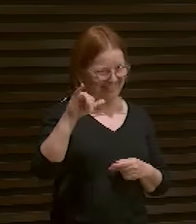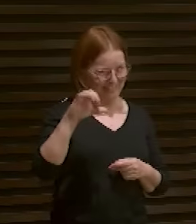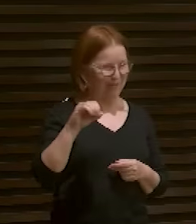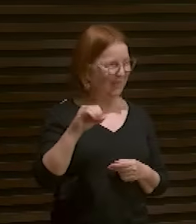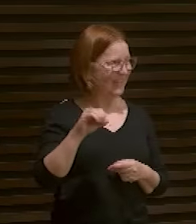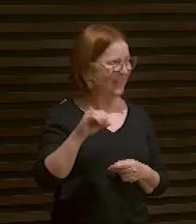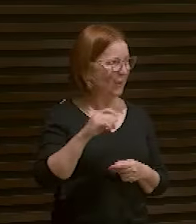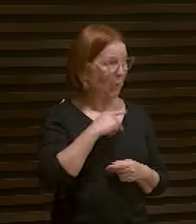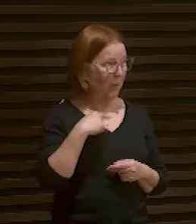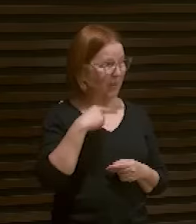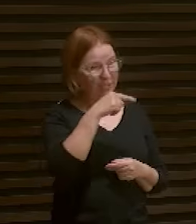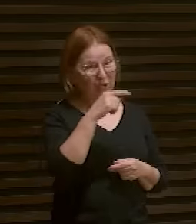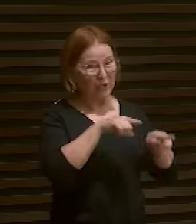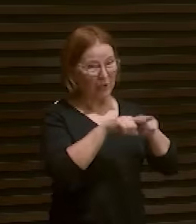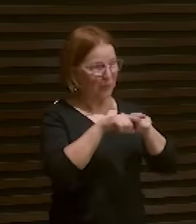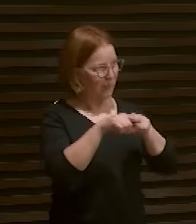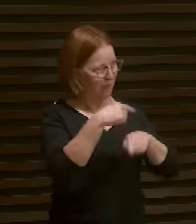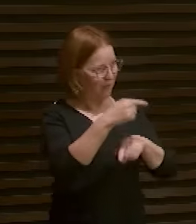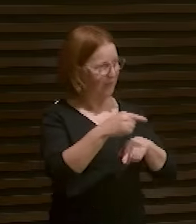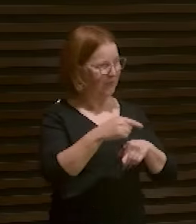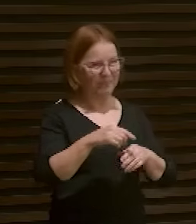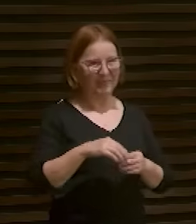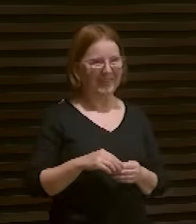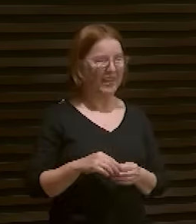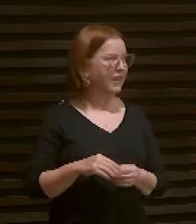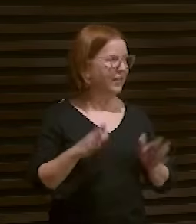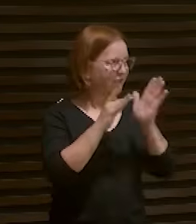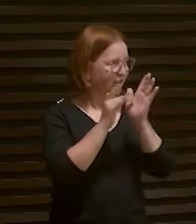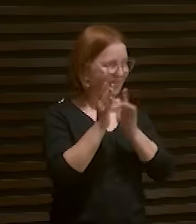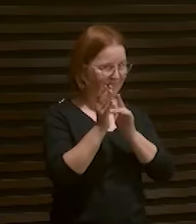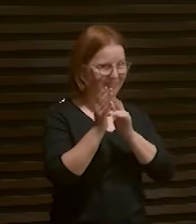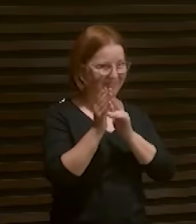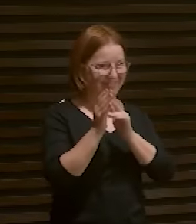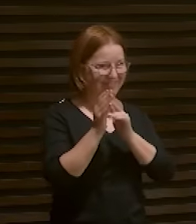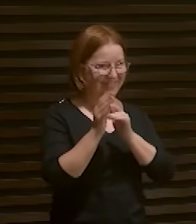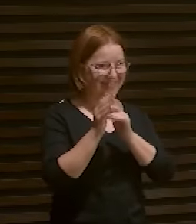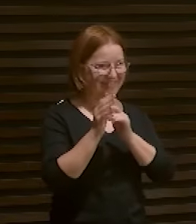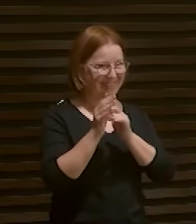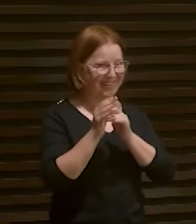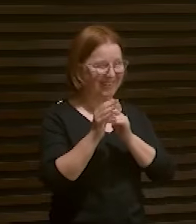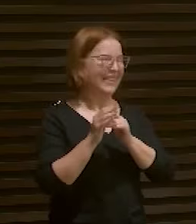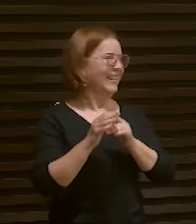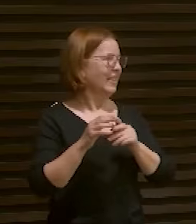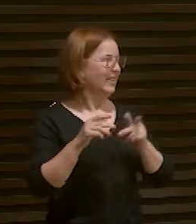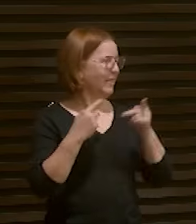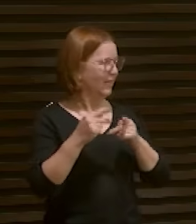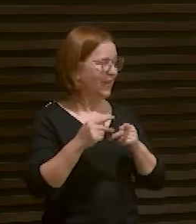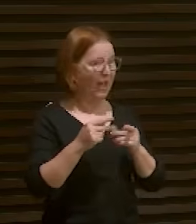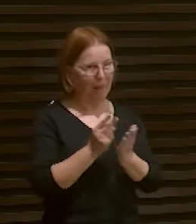Com a medida que eu medi o Glênio, Jesus disse: é a medida que ele vai usar para me medir.